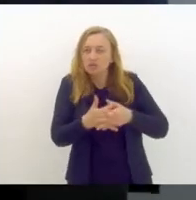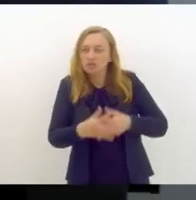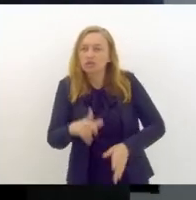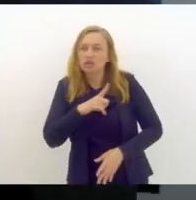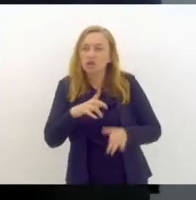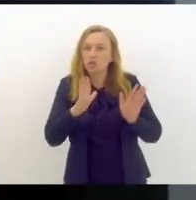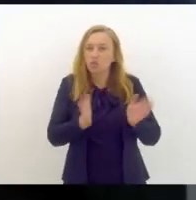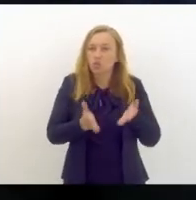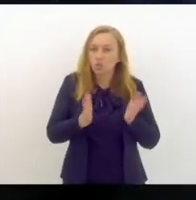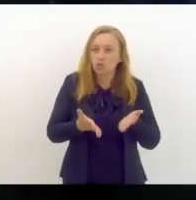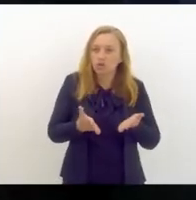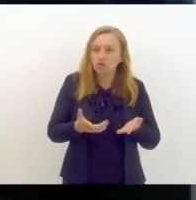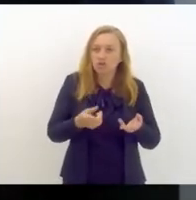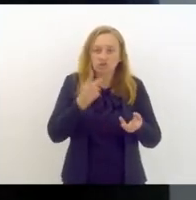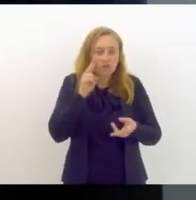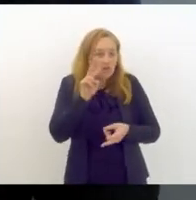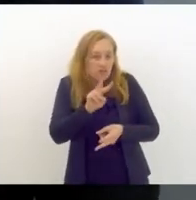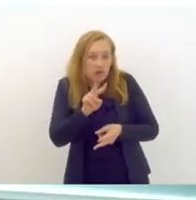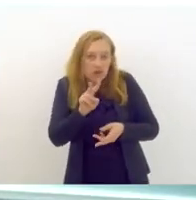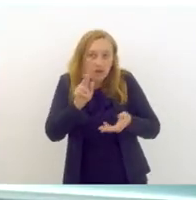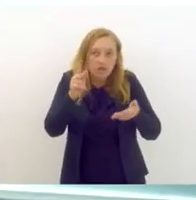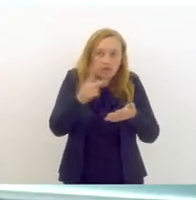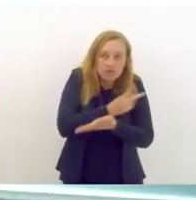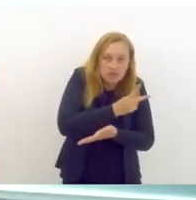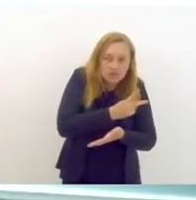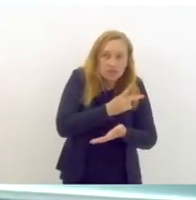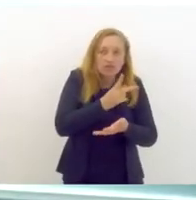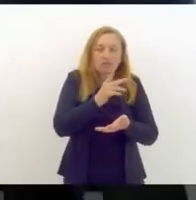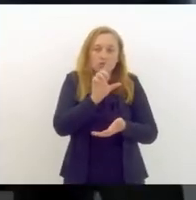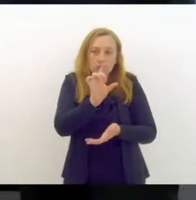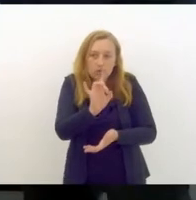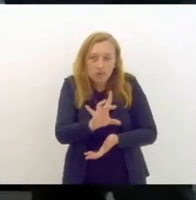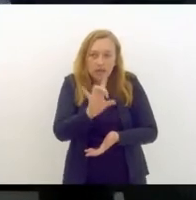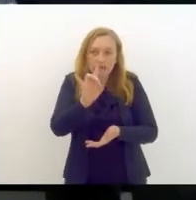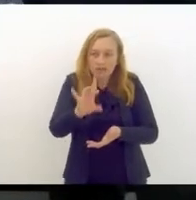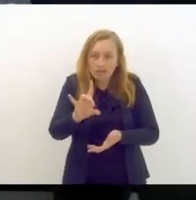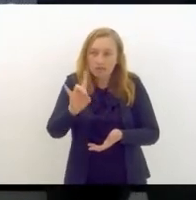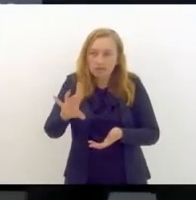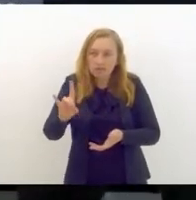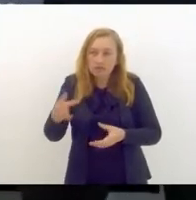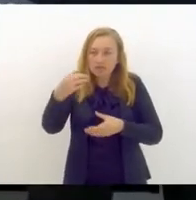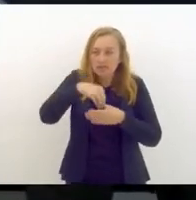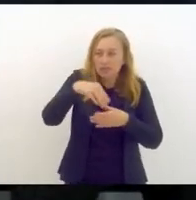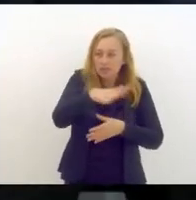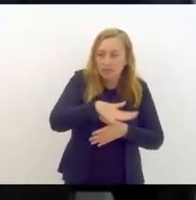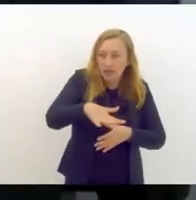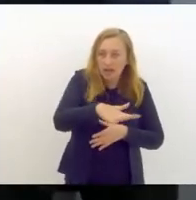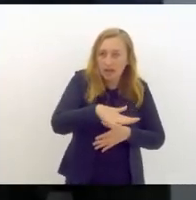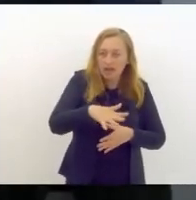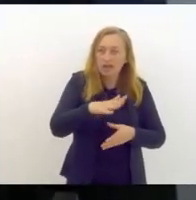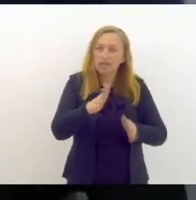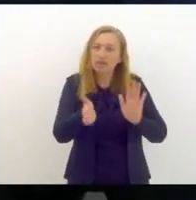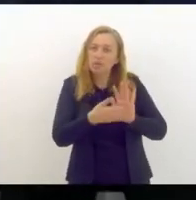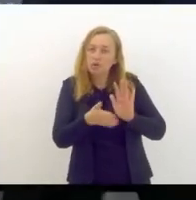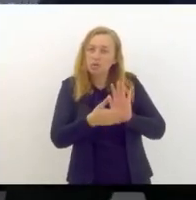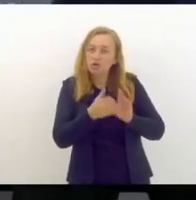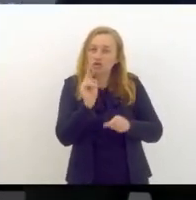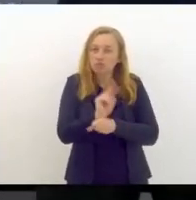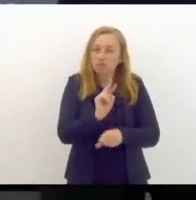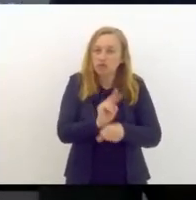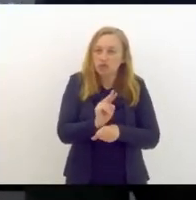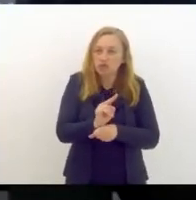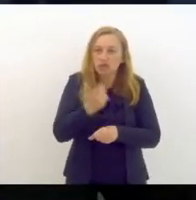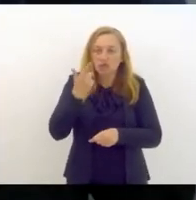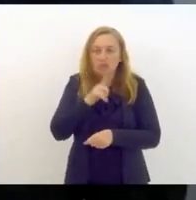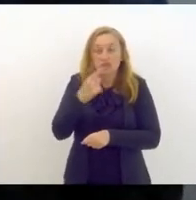hoje, porque a gente olha situação por situação dentro do zoneamento da unidade, dentro da área proposta para proteção, e